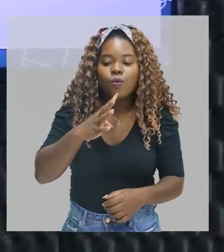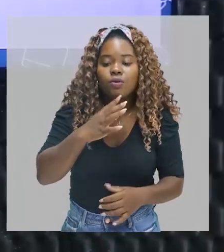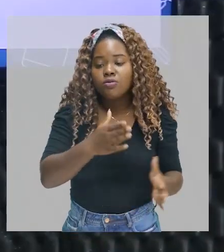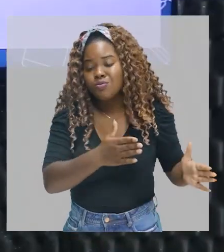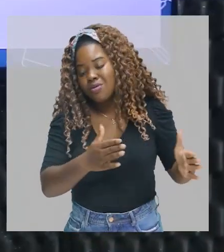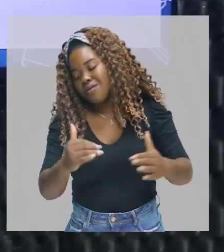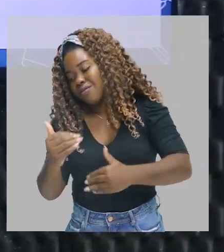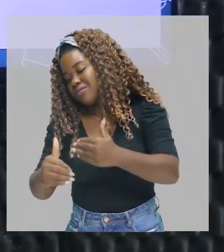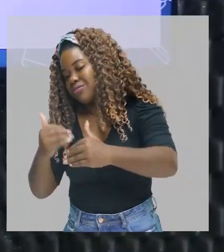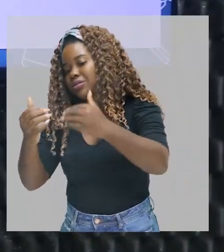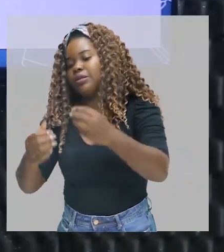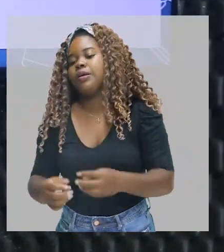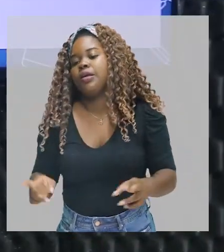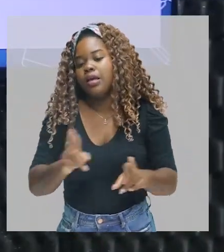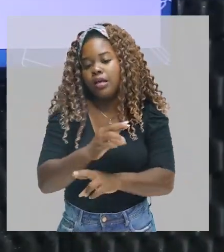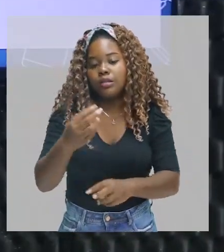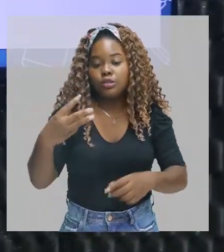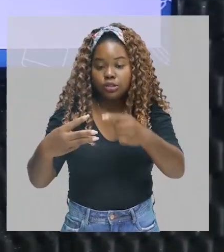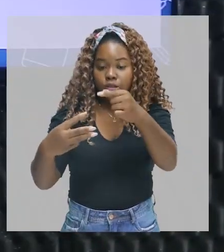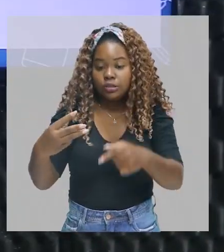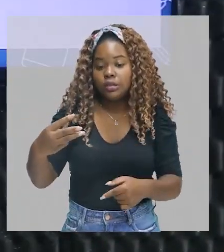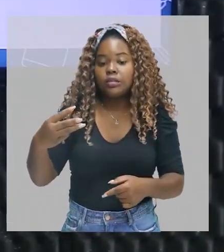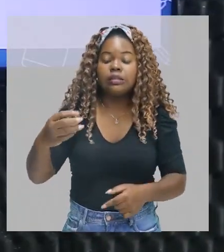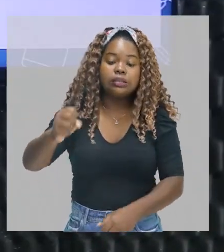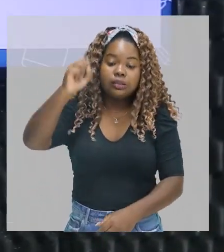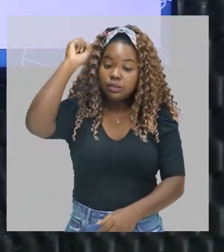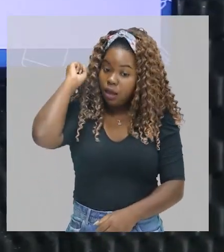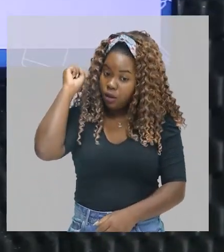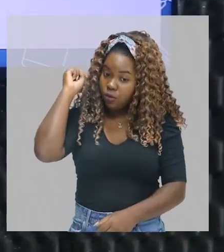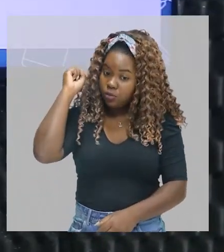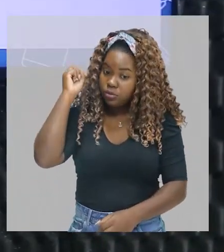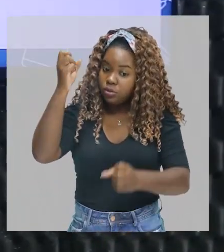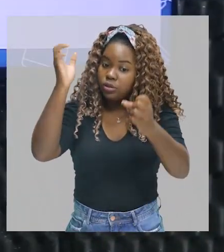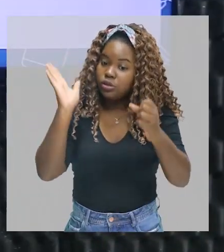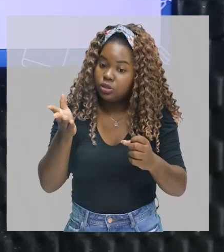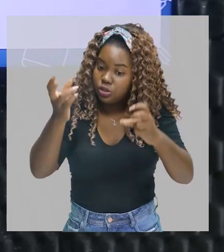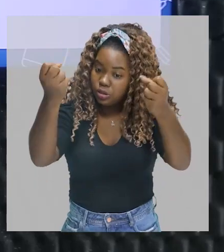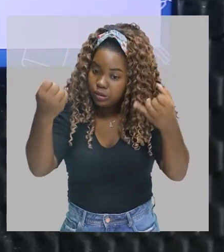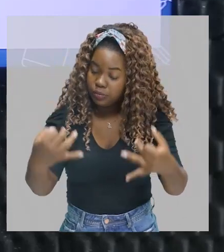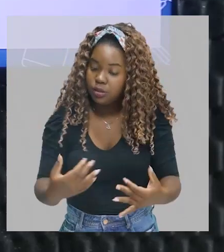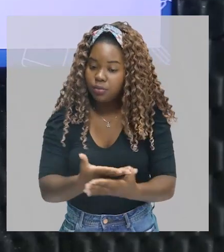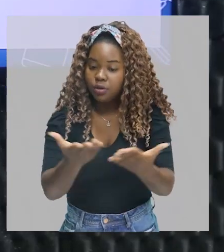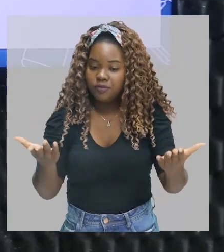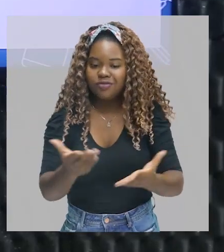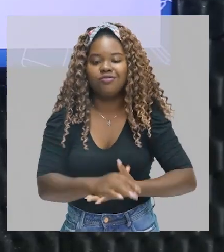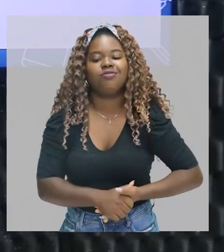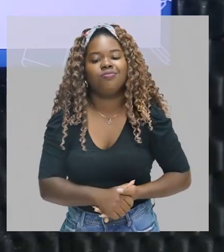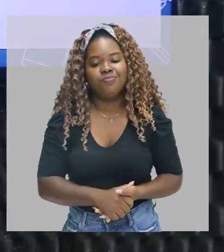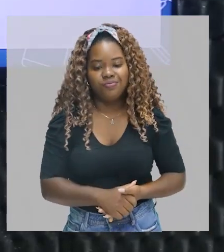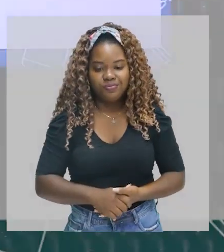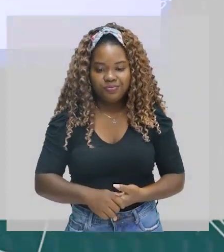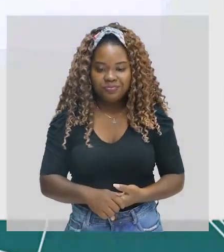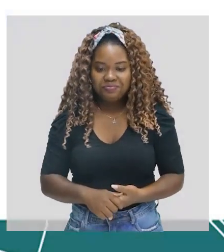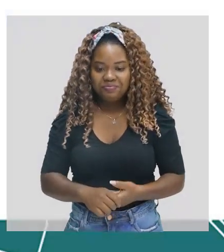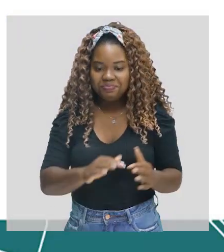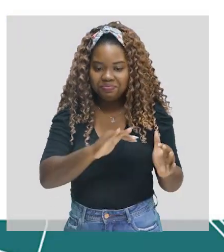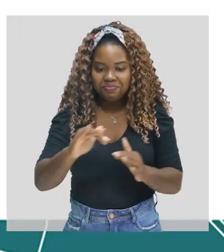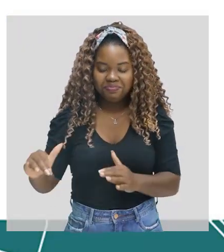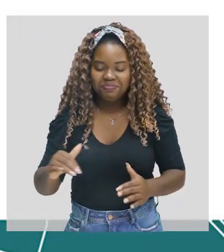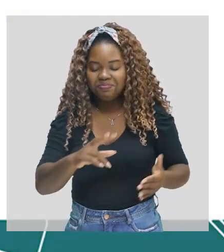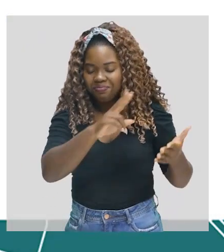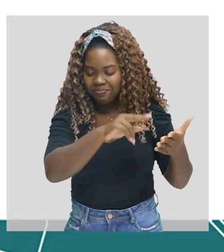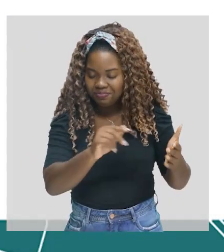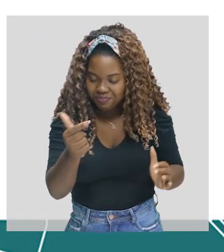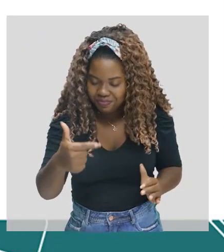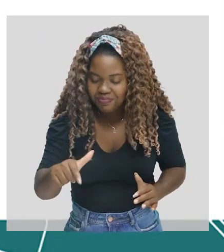relação aos 3 séculos que eu acabei de falar, né? Nós já temos 3 séculos aqui de vida no Brasil, né? Em terras brasileiras. Aí, apesar